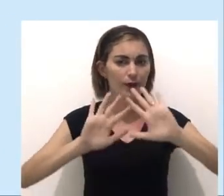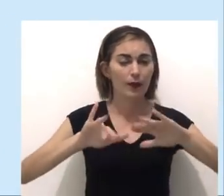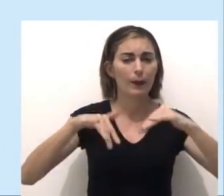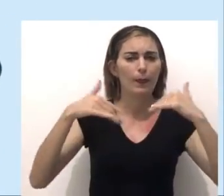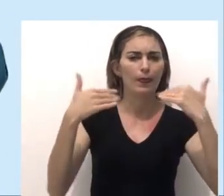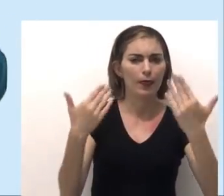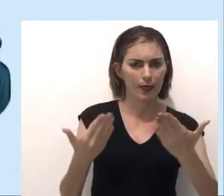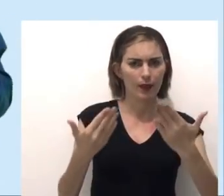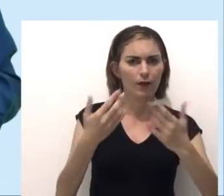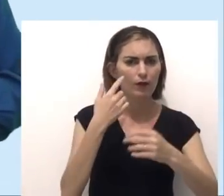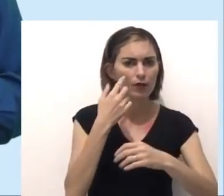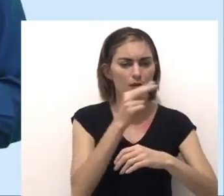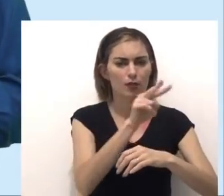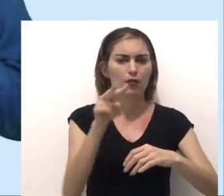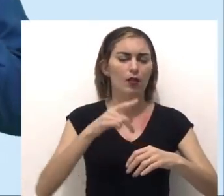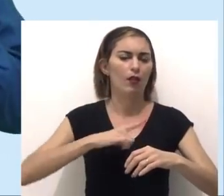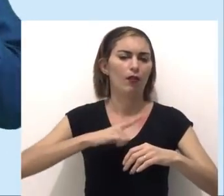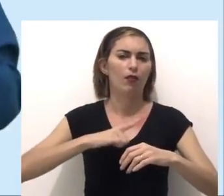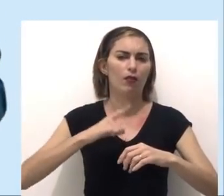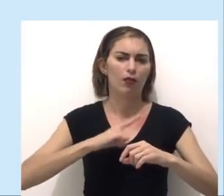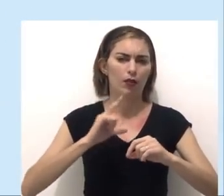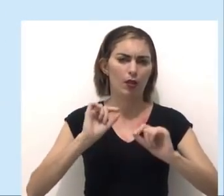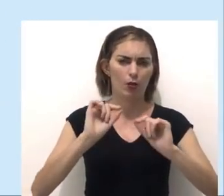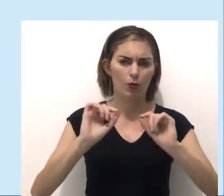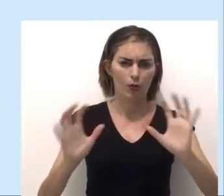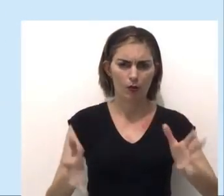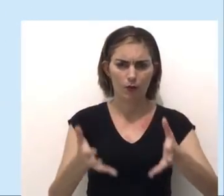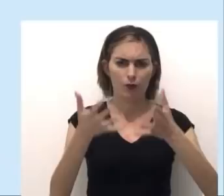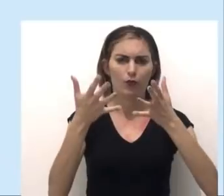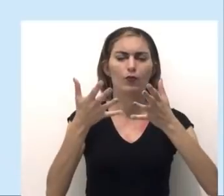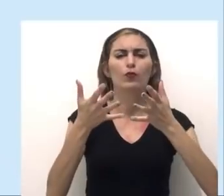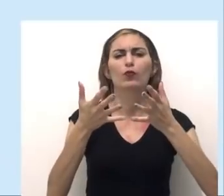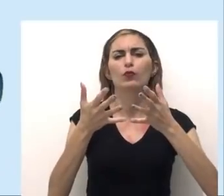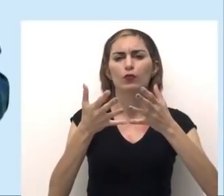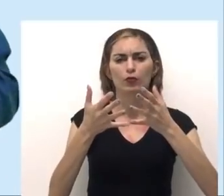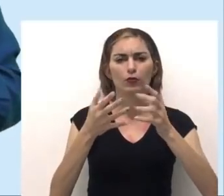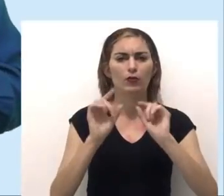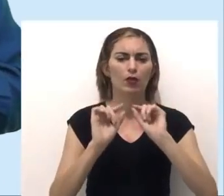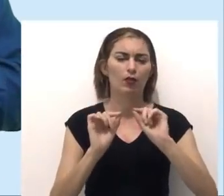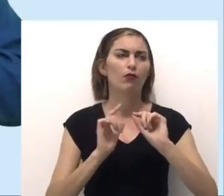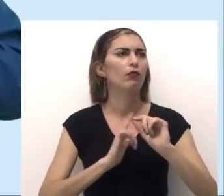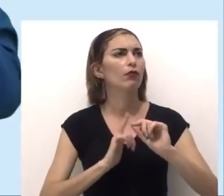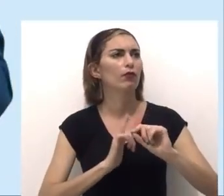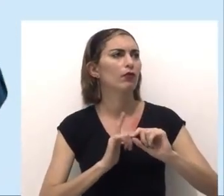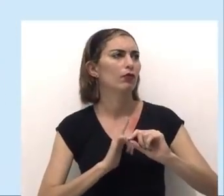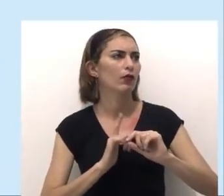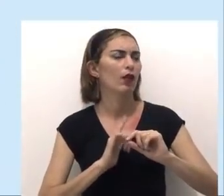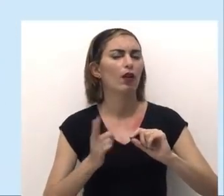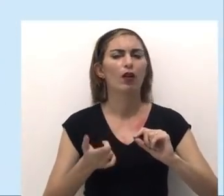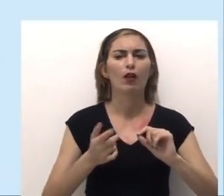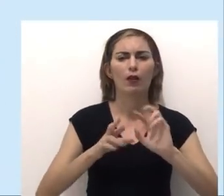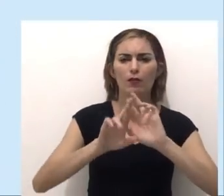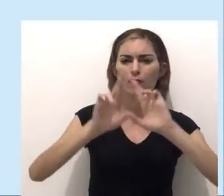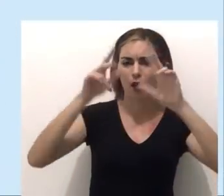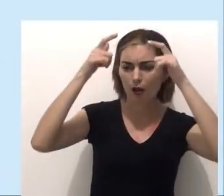é isso? Então, aí vocês vão ter a influência, não é isso?